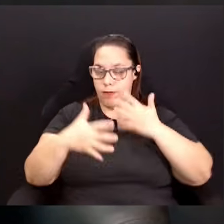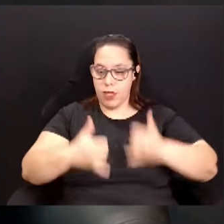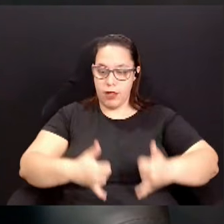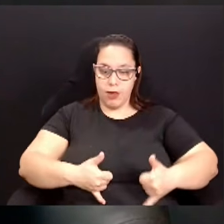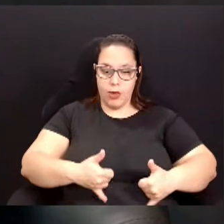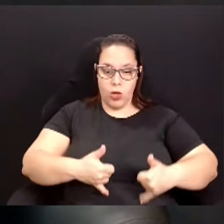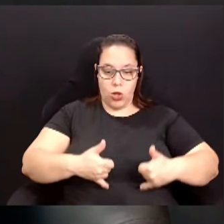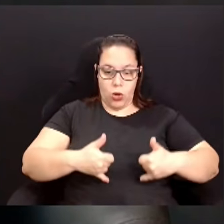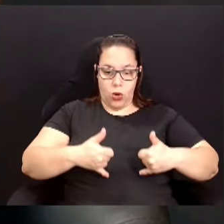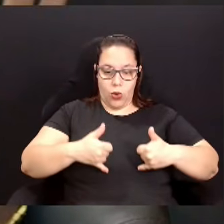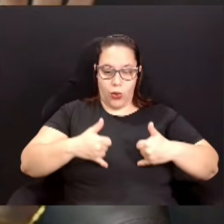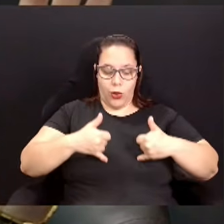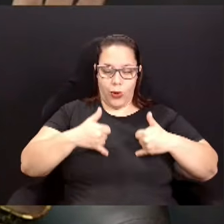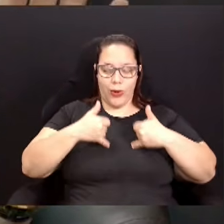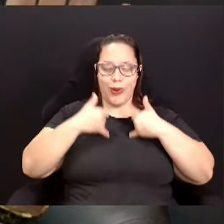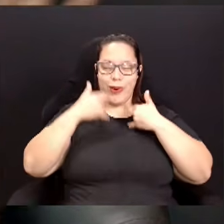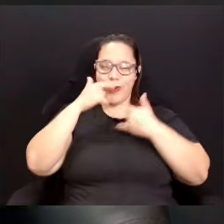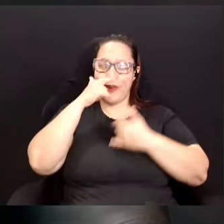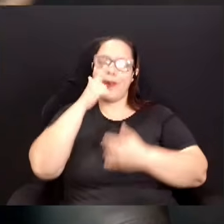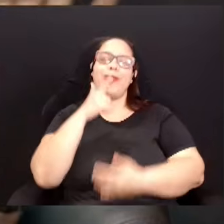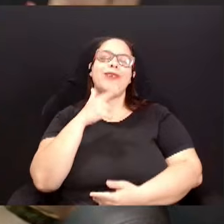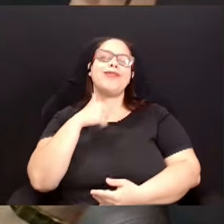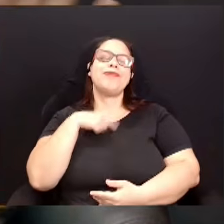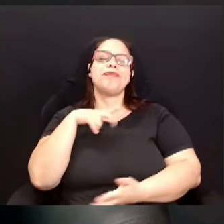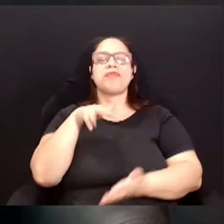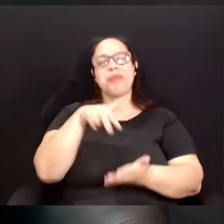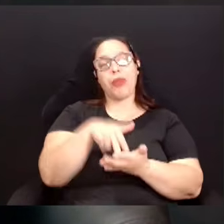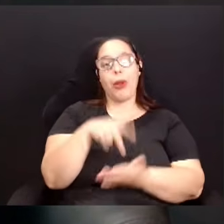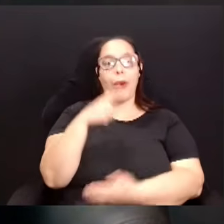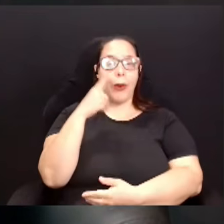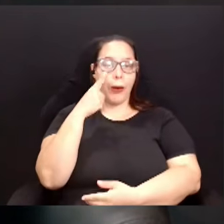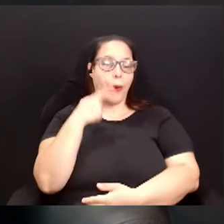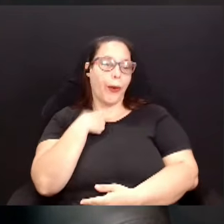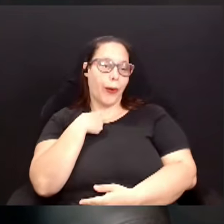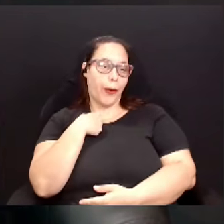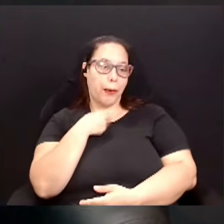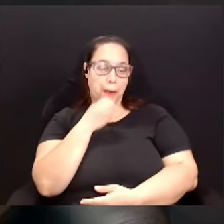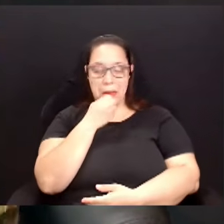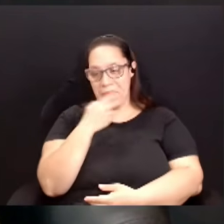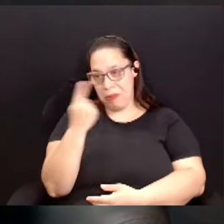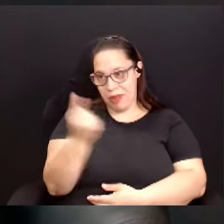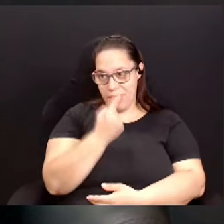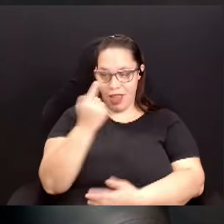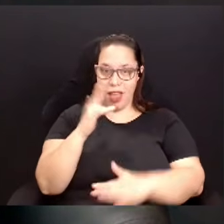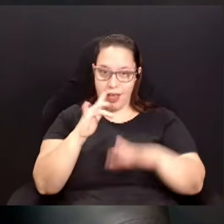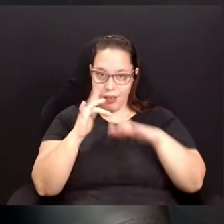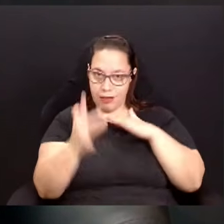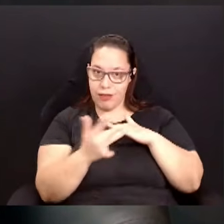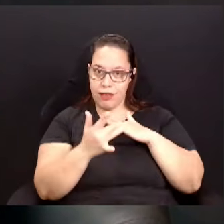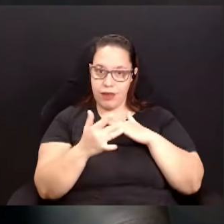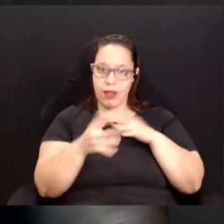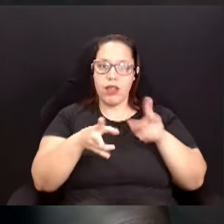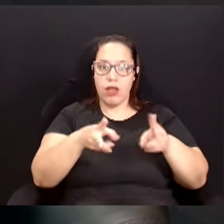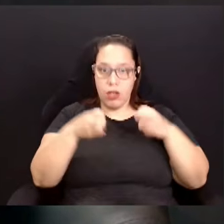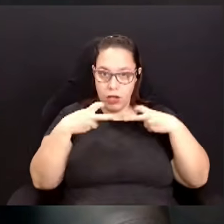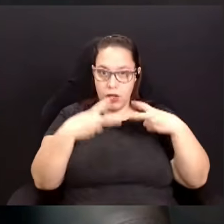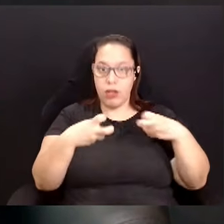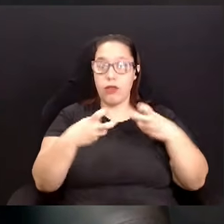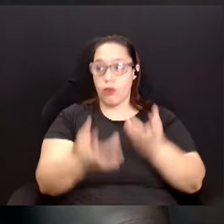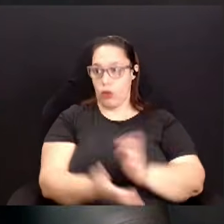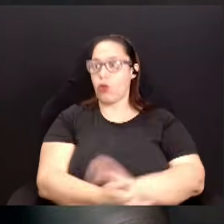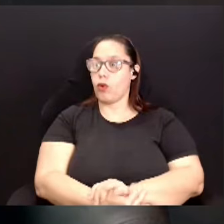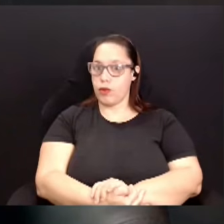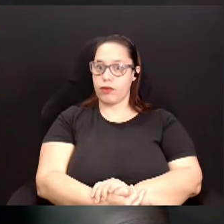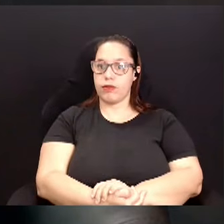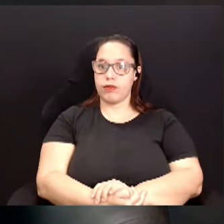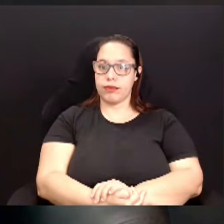desejo ali de existir. Eu existo, olha que delícia, eu existo bem sozinho aqui na rede social, eu sou reconhecido e tudo mais. E o problema não é